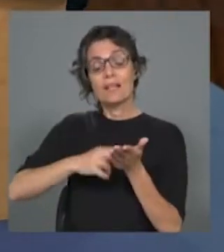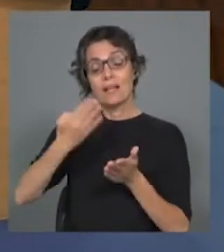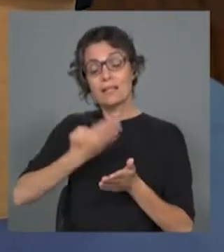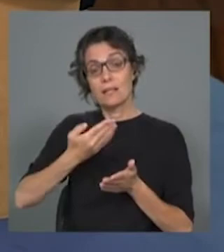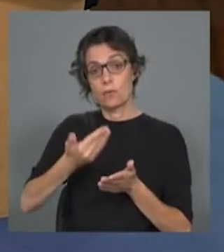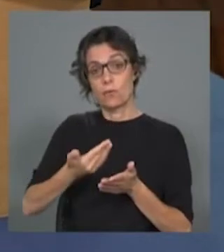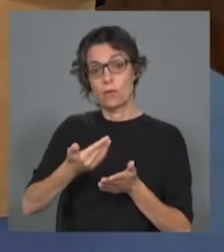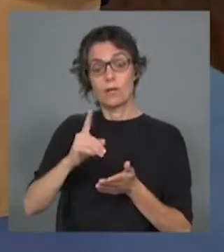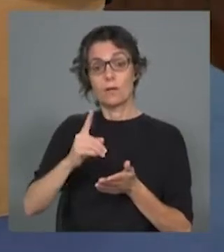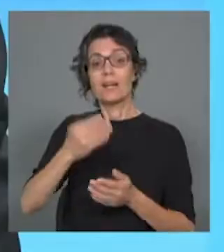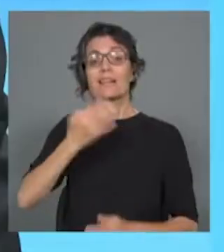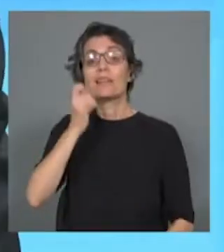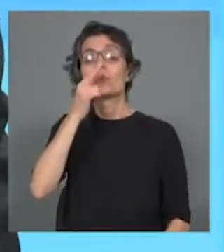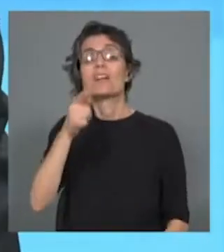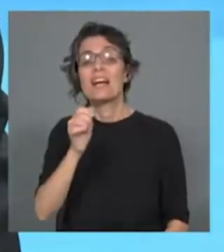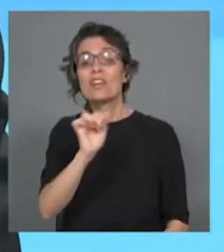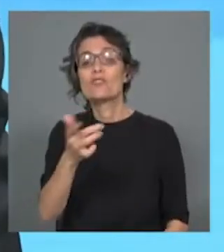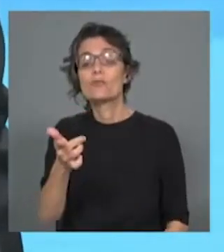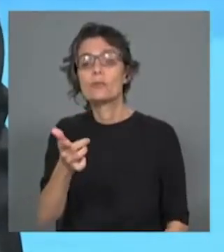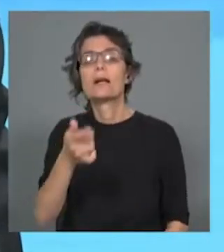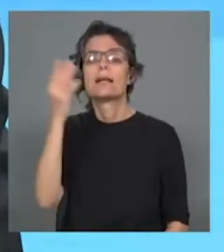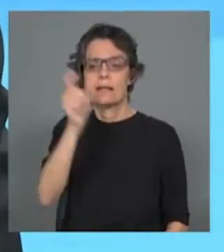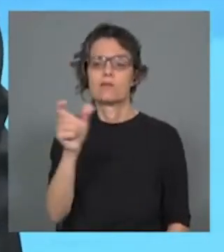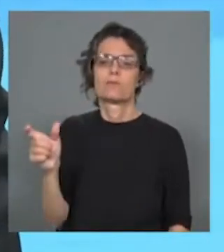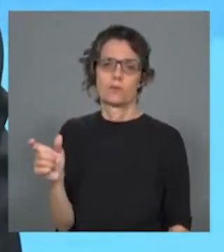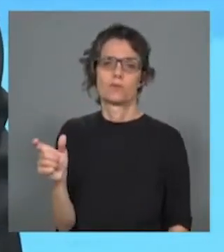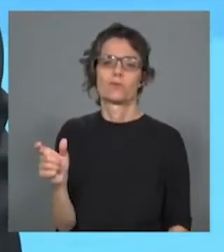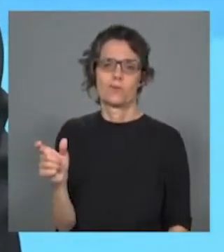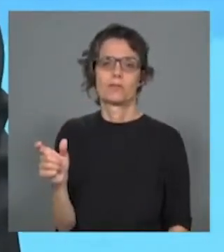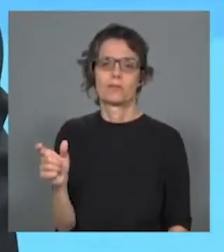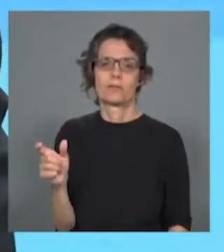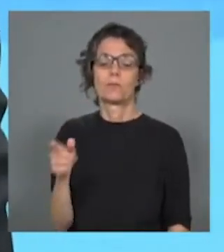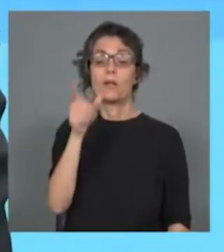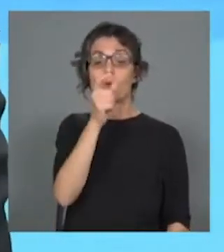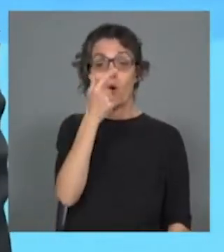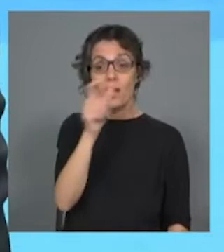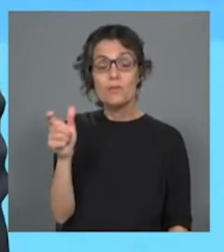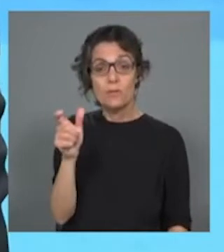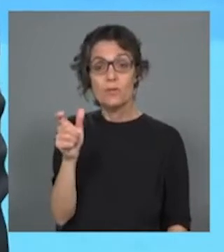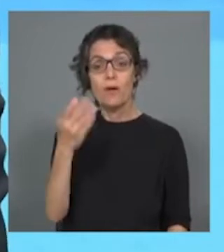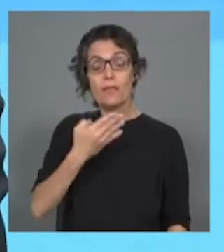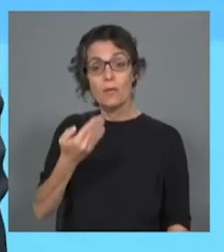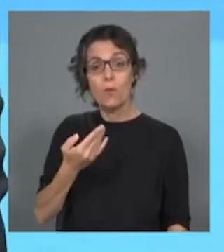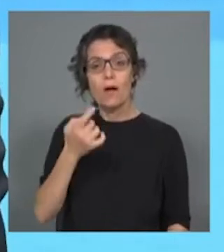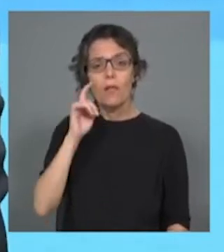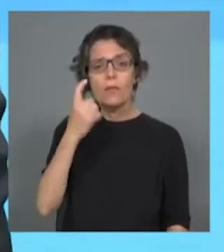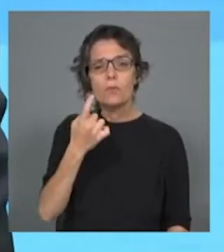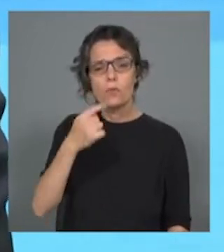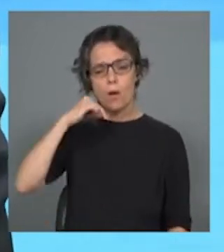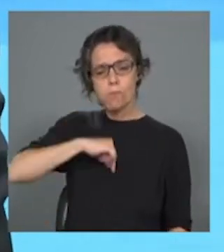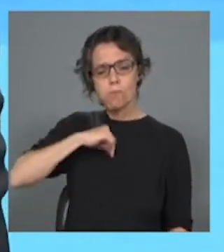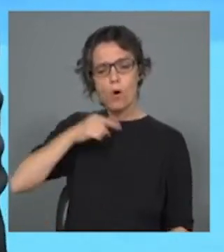que as pessoas é que têm direitos e, portanto, que as pessoas têm o direito de procurar o sentido da sua